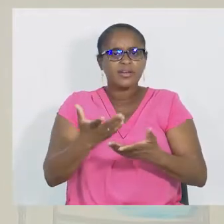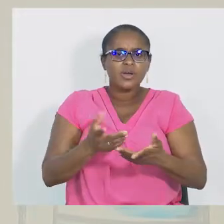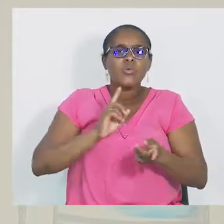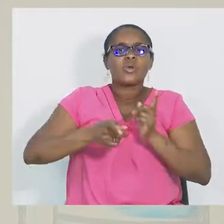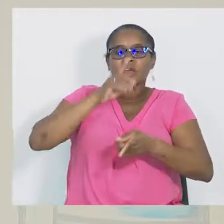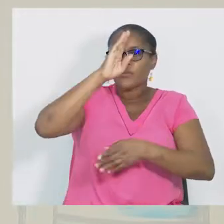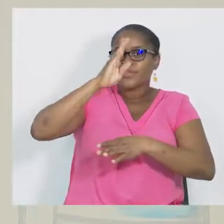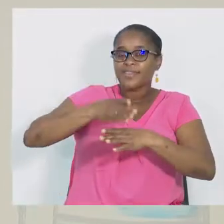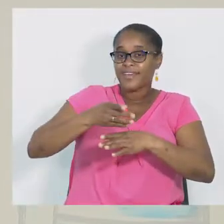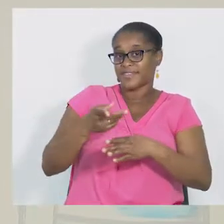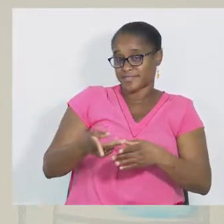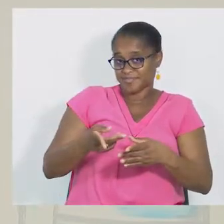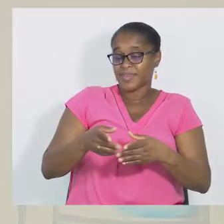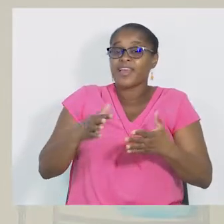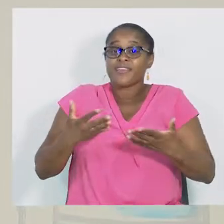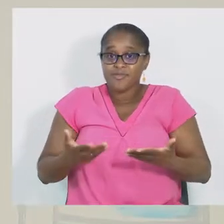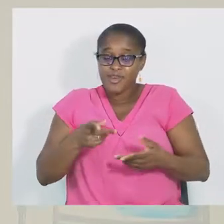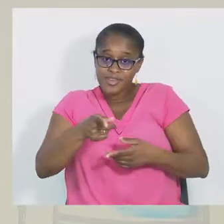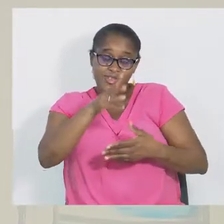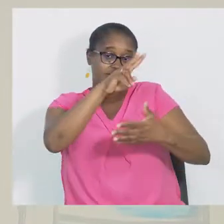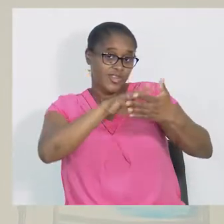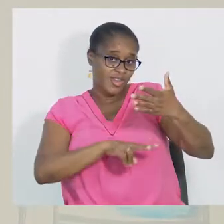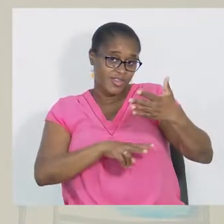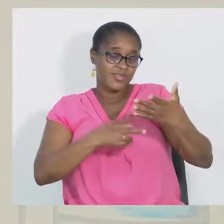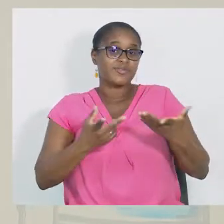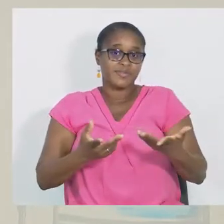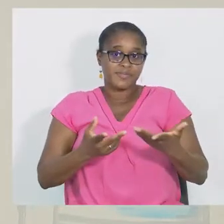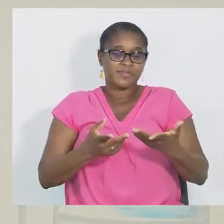ver de facto se vocês são capazes de responder.